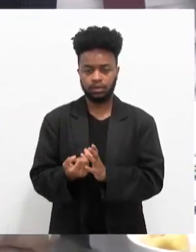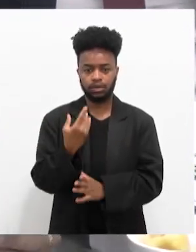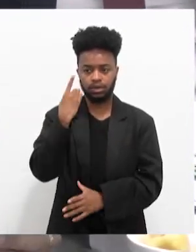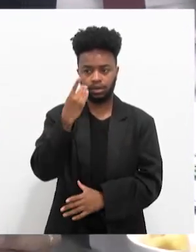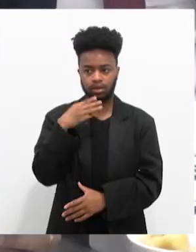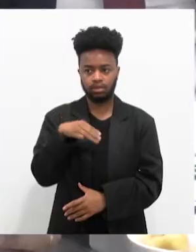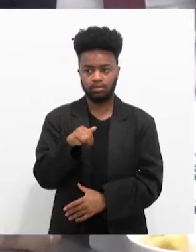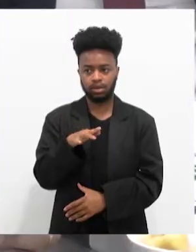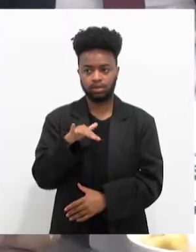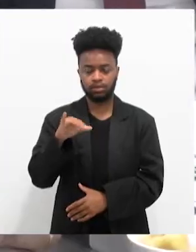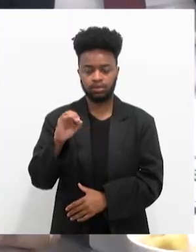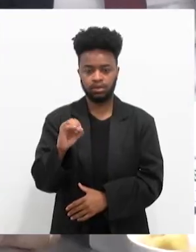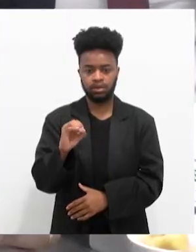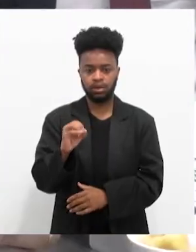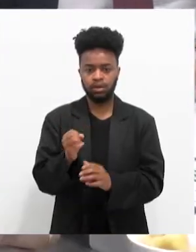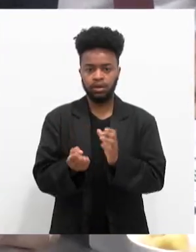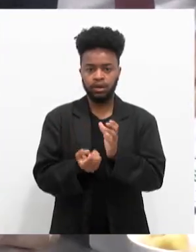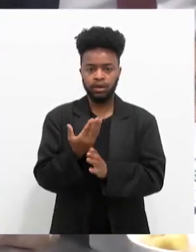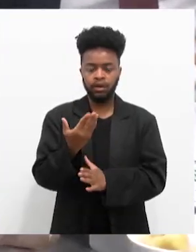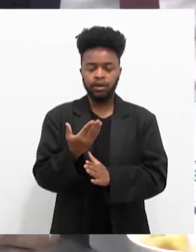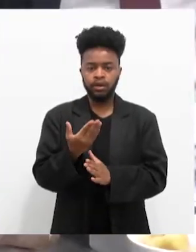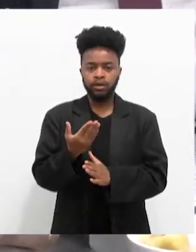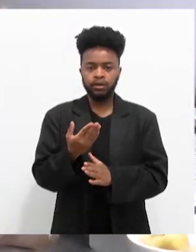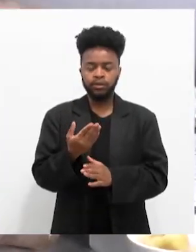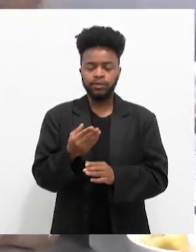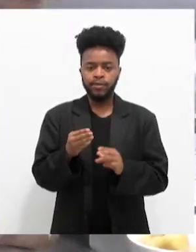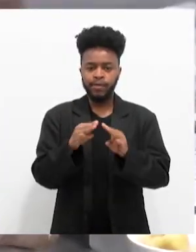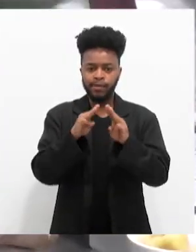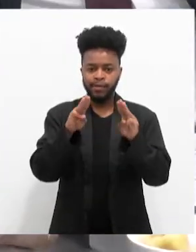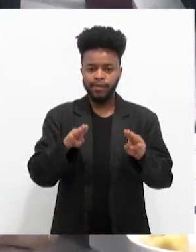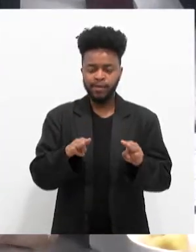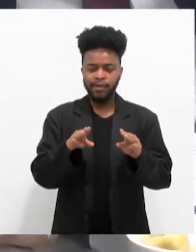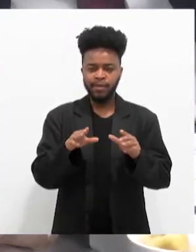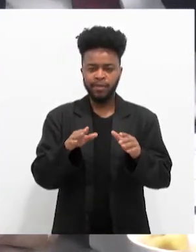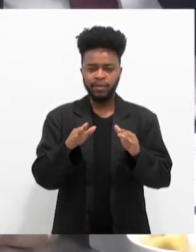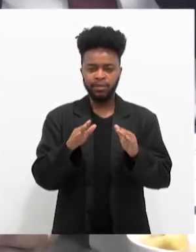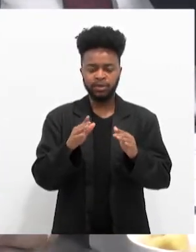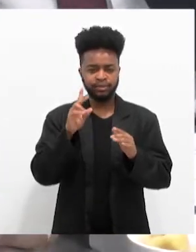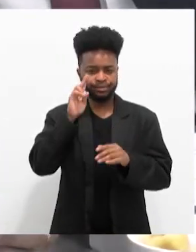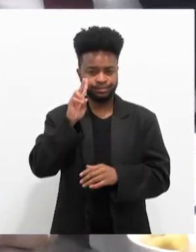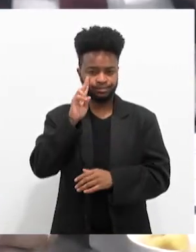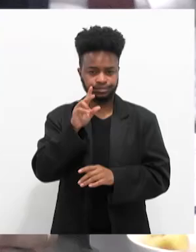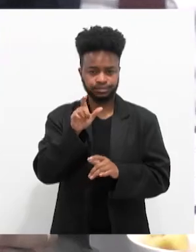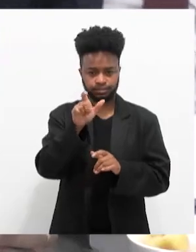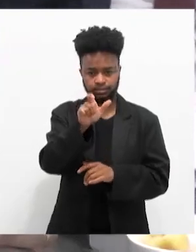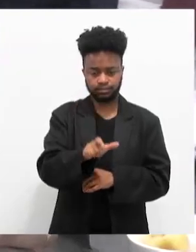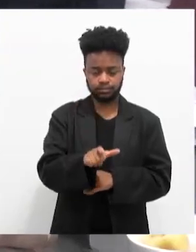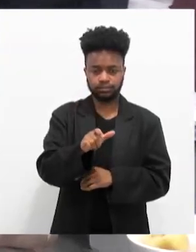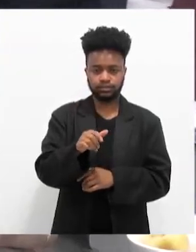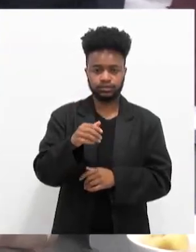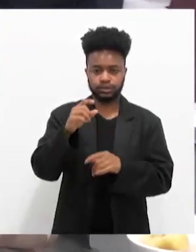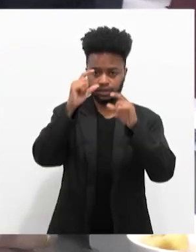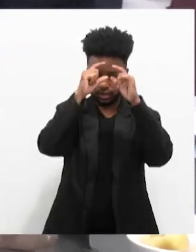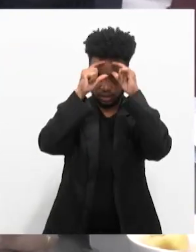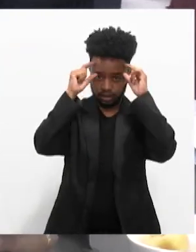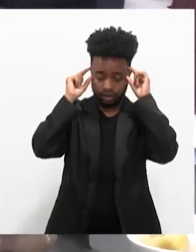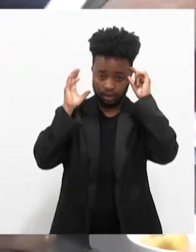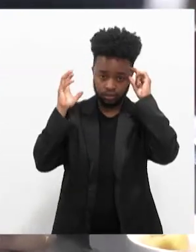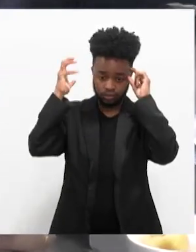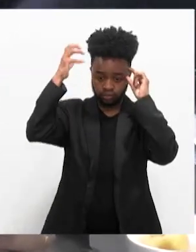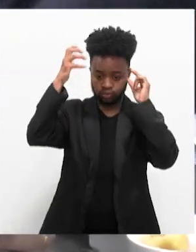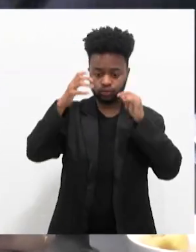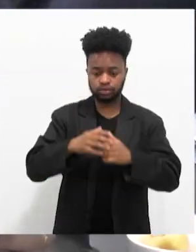Canella, que institui o Memorial Cazuza e declara o acervo da obra artística e cultural produzida pelo cantor, compositor, ator e